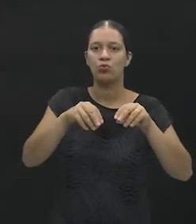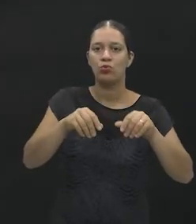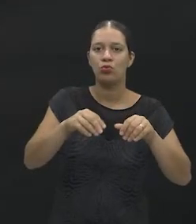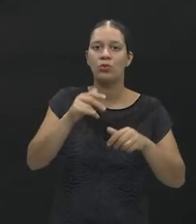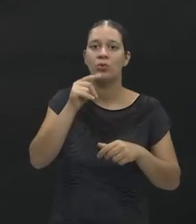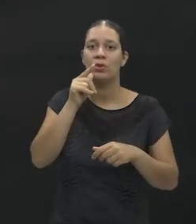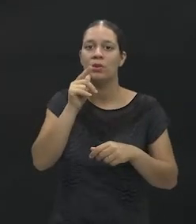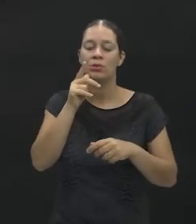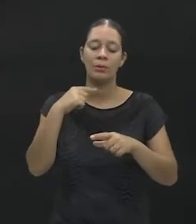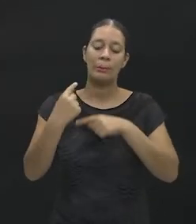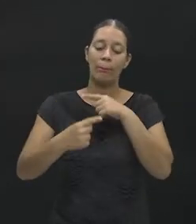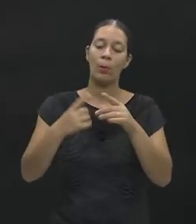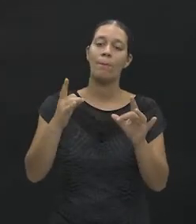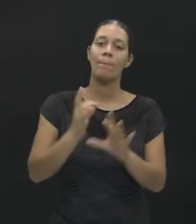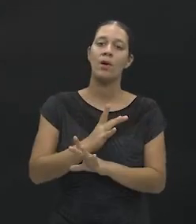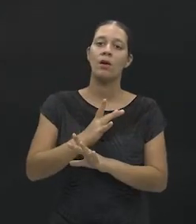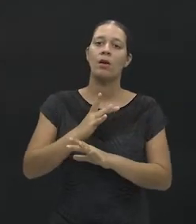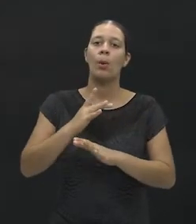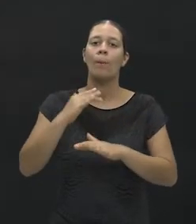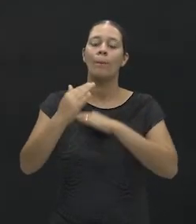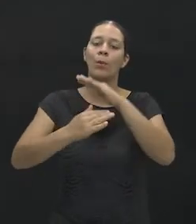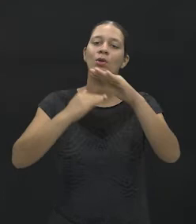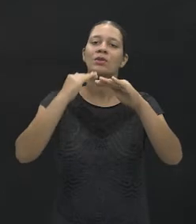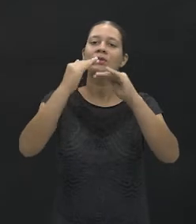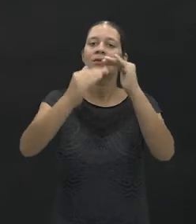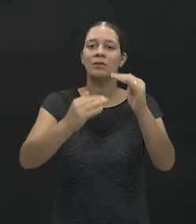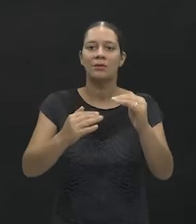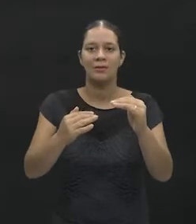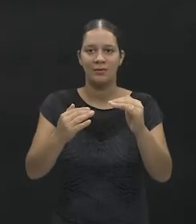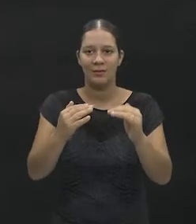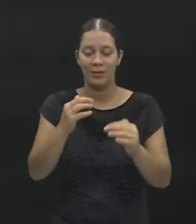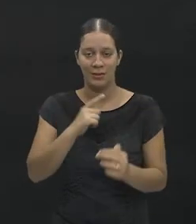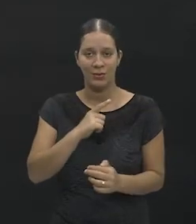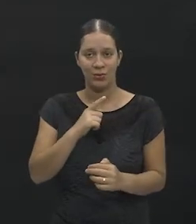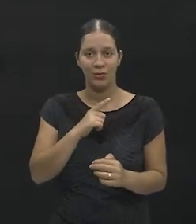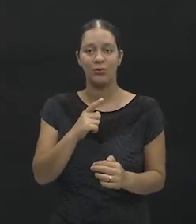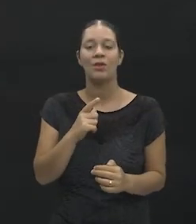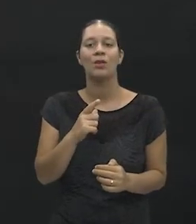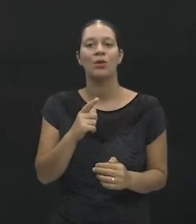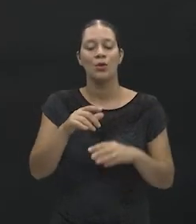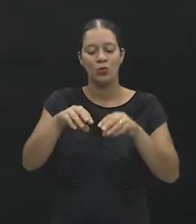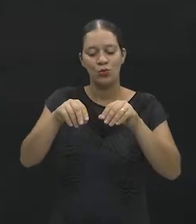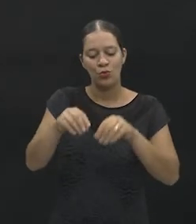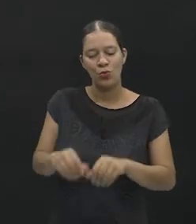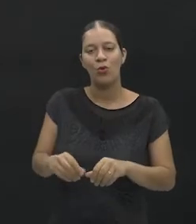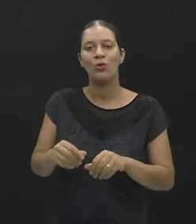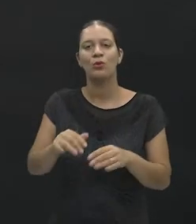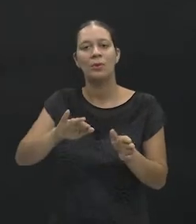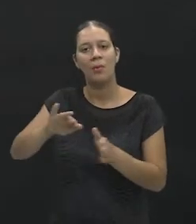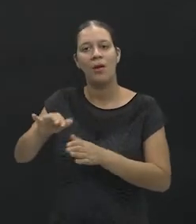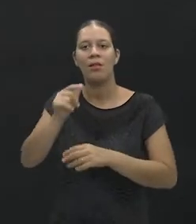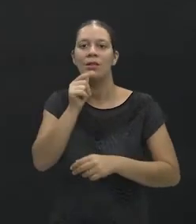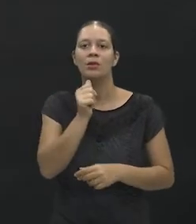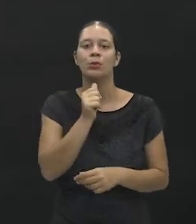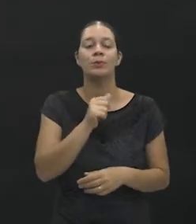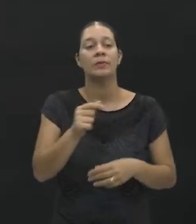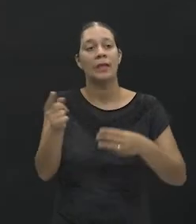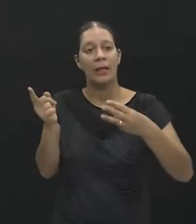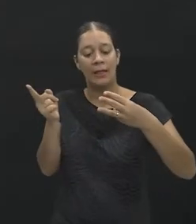líquido e, após finalizar o processo, eu obtenho em dois lados diferentes o sólido e o